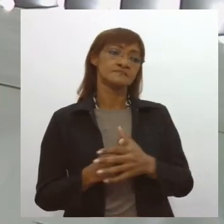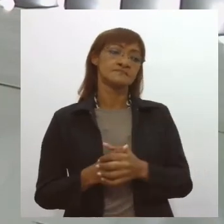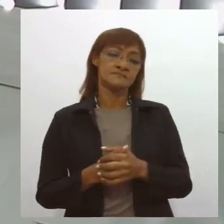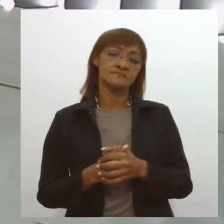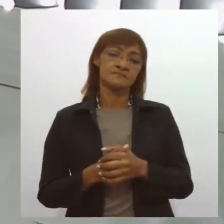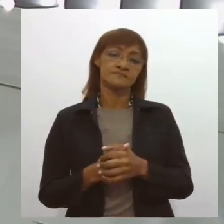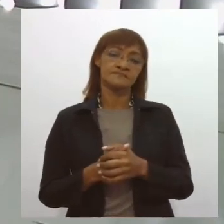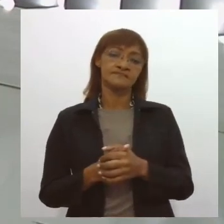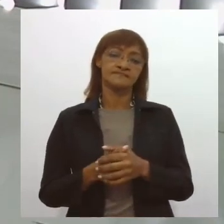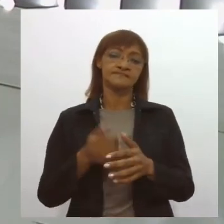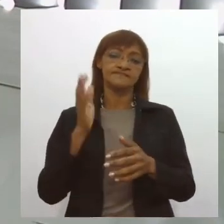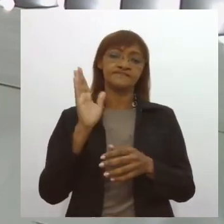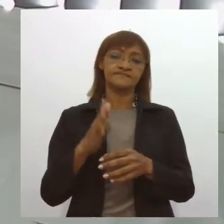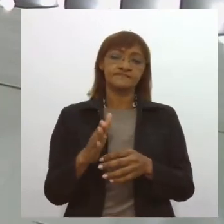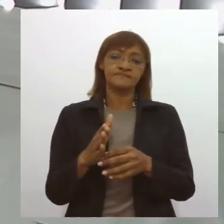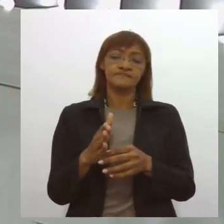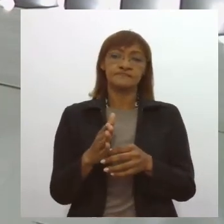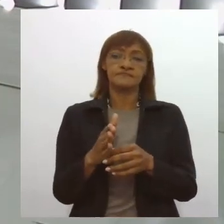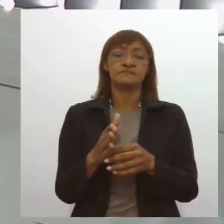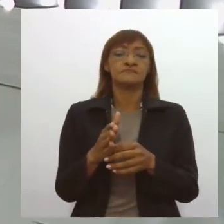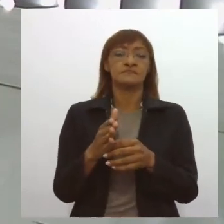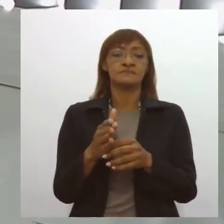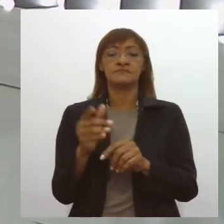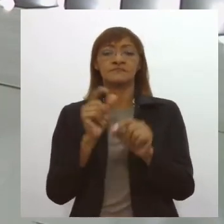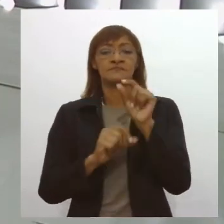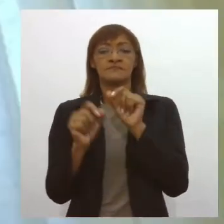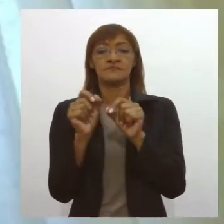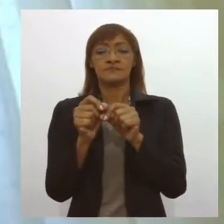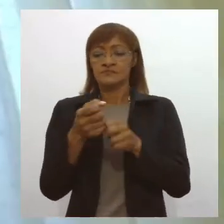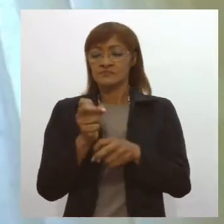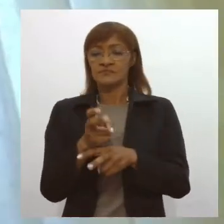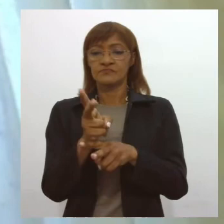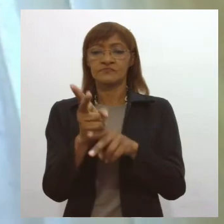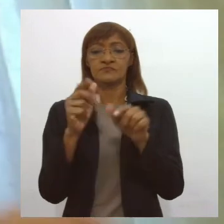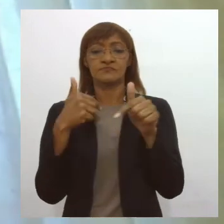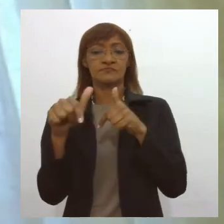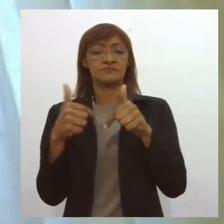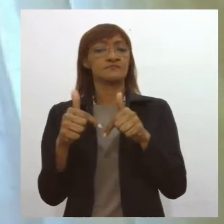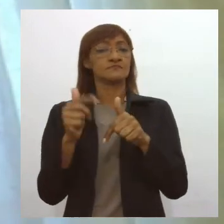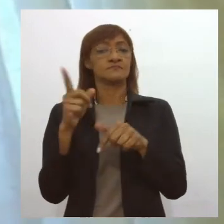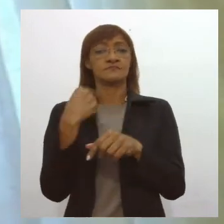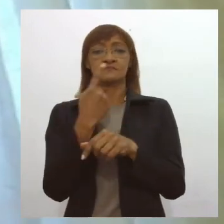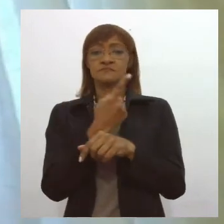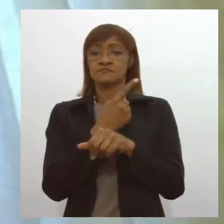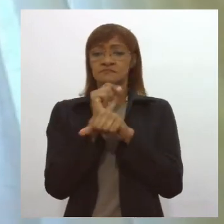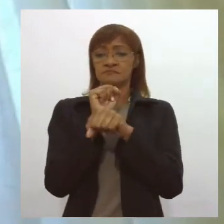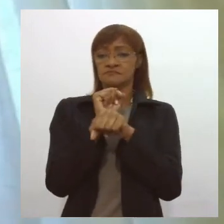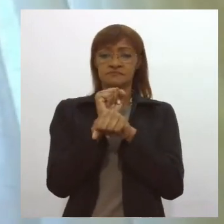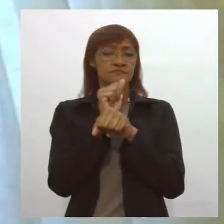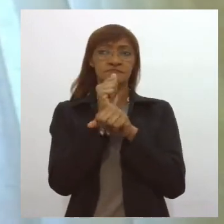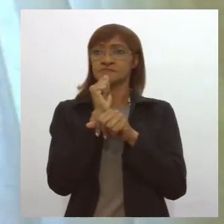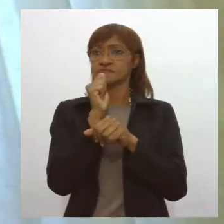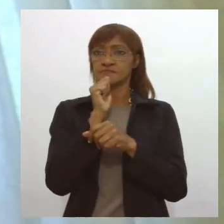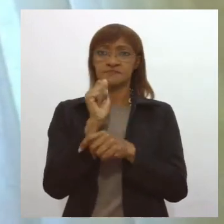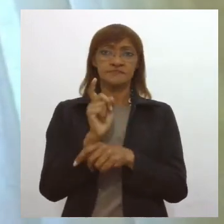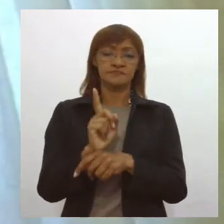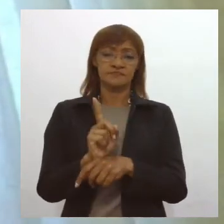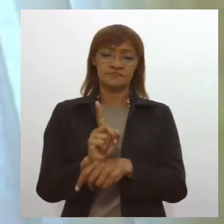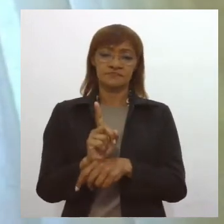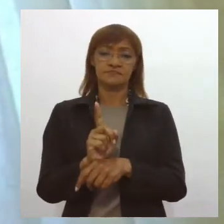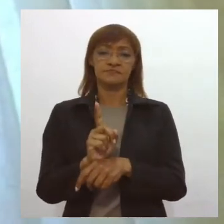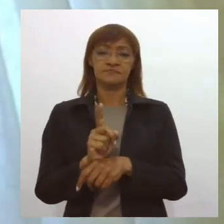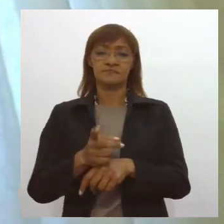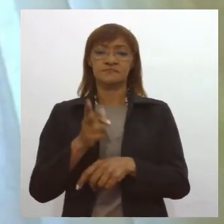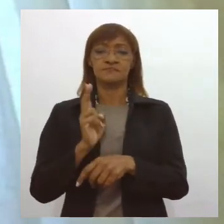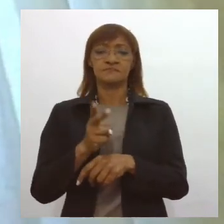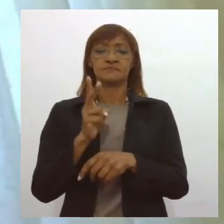A obstetrícia é uma das especialidades assim, que não parou, né? A gente não parou em nenhum momento de fazer os atendimentos